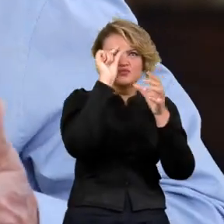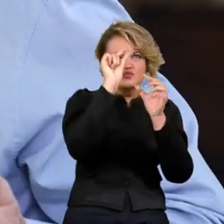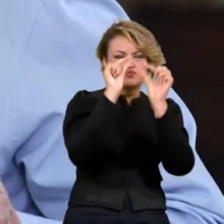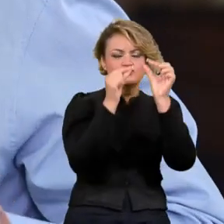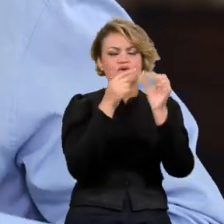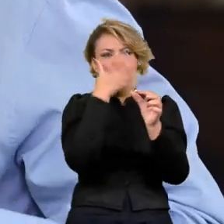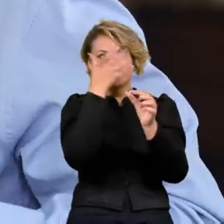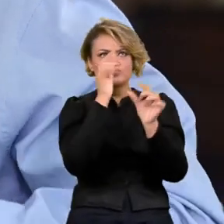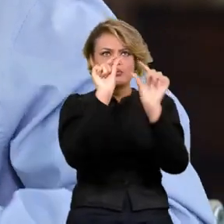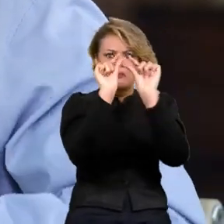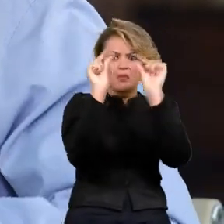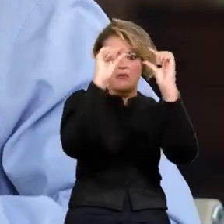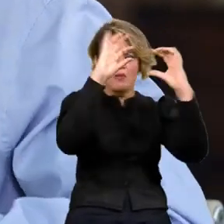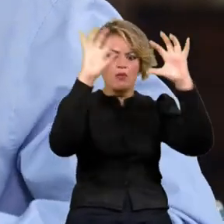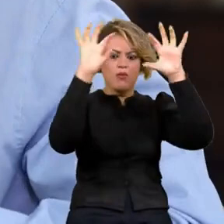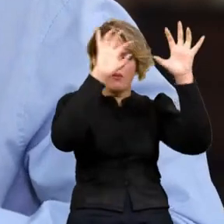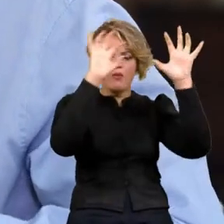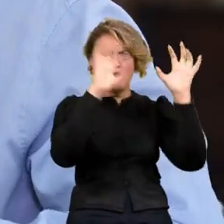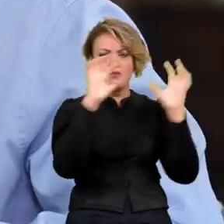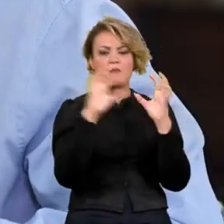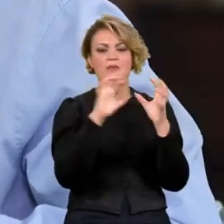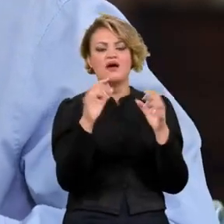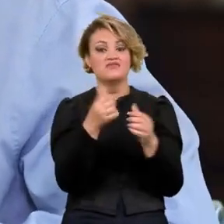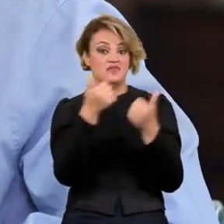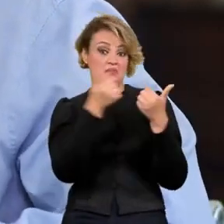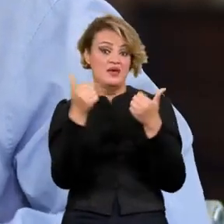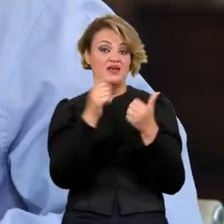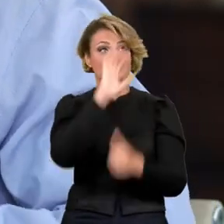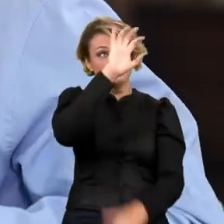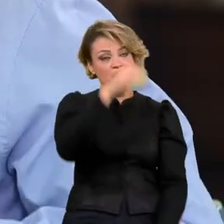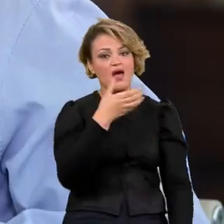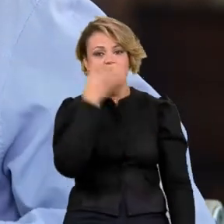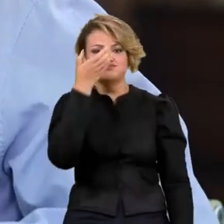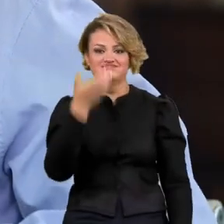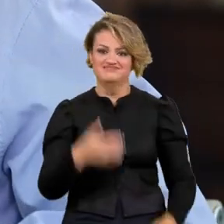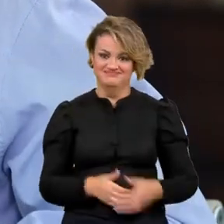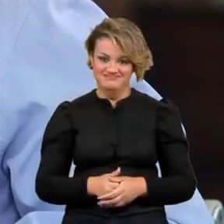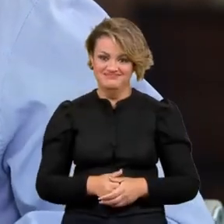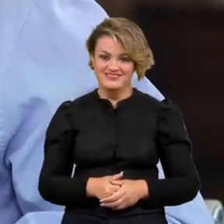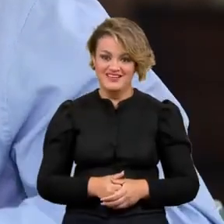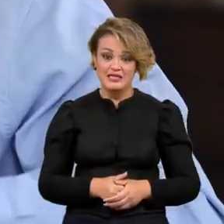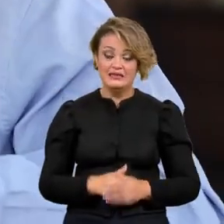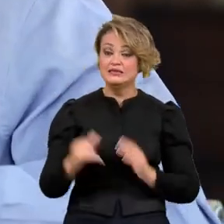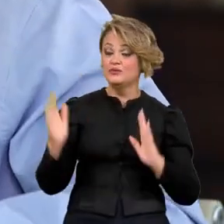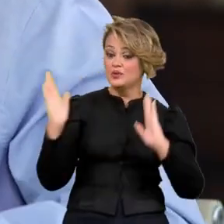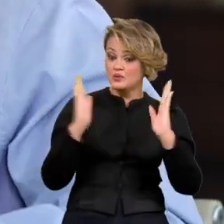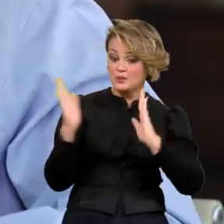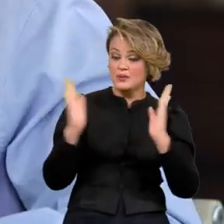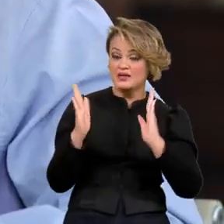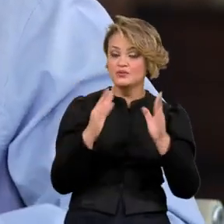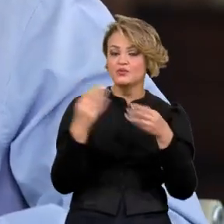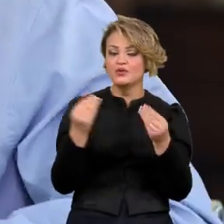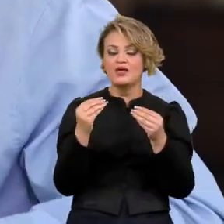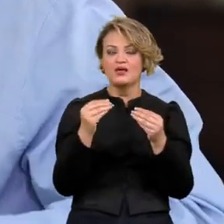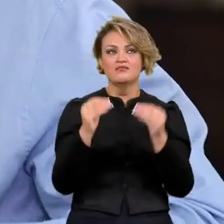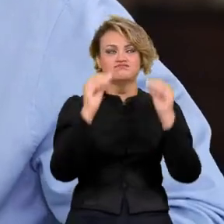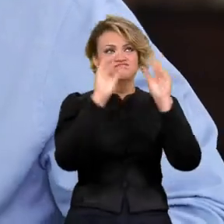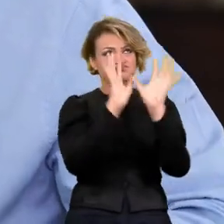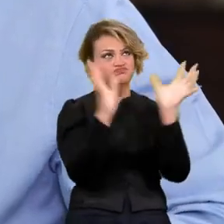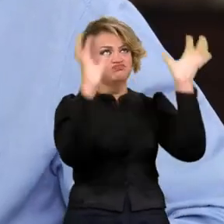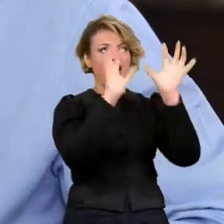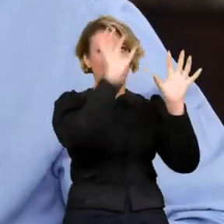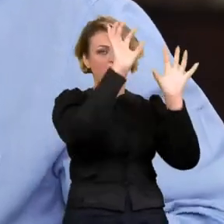ficando madura a gente come ou seja nós estamos nessa fase de que amadureceu já nós já sabemos